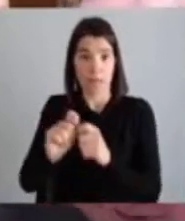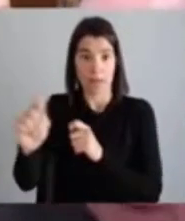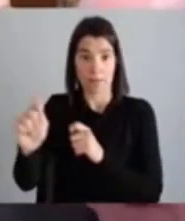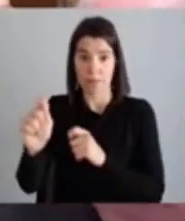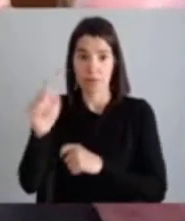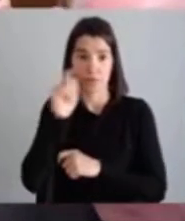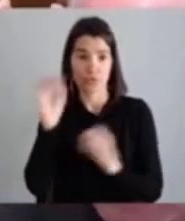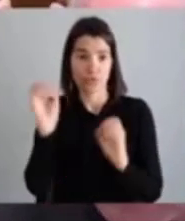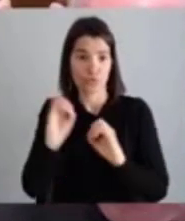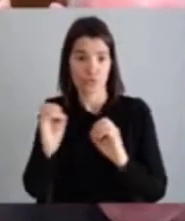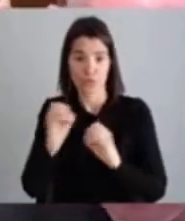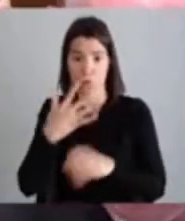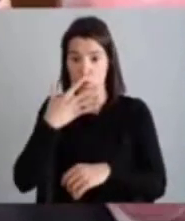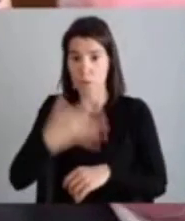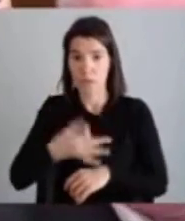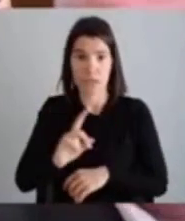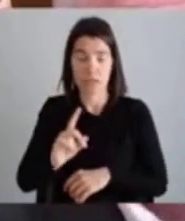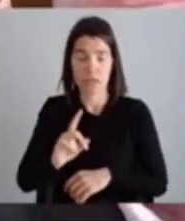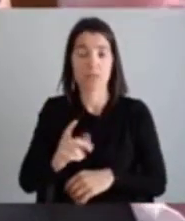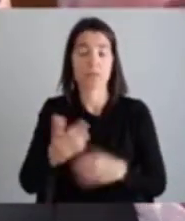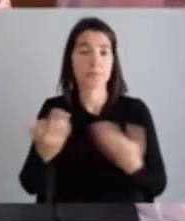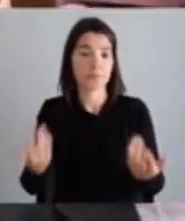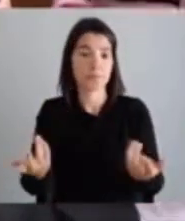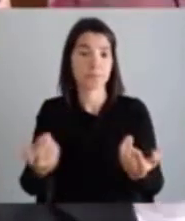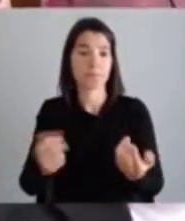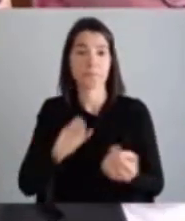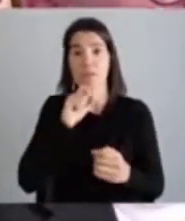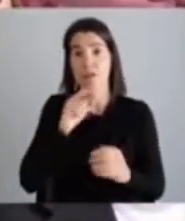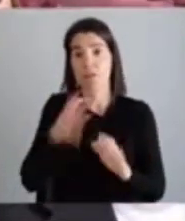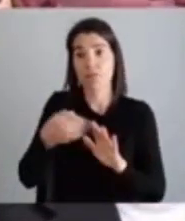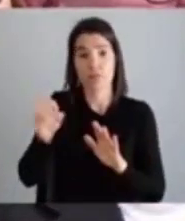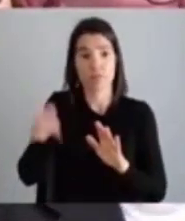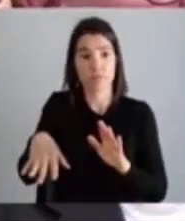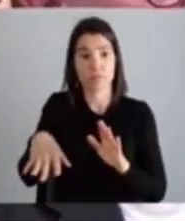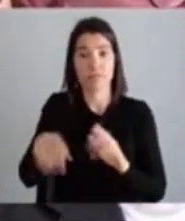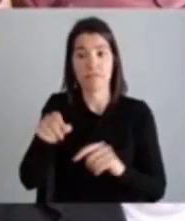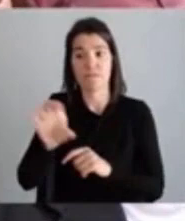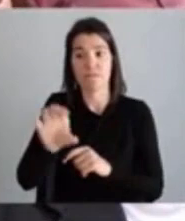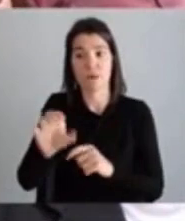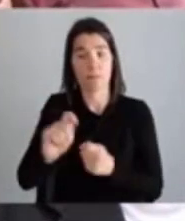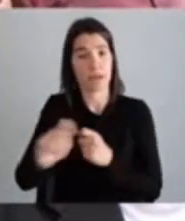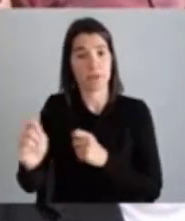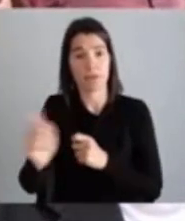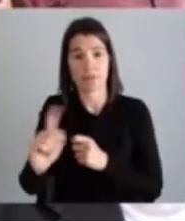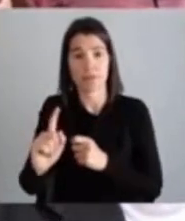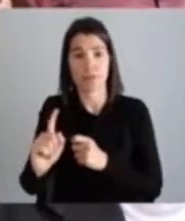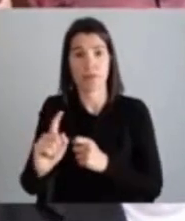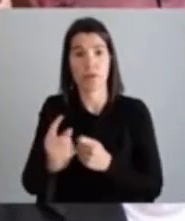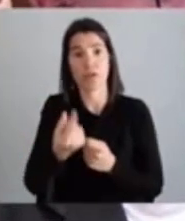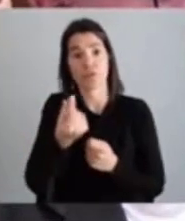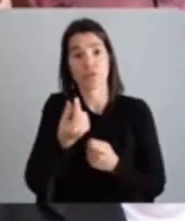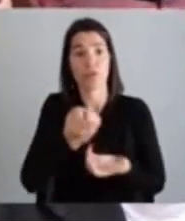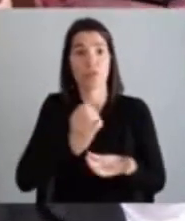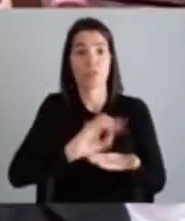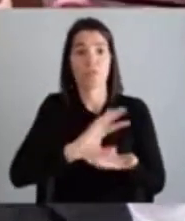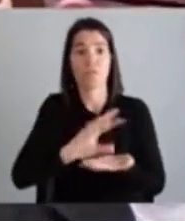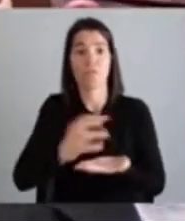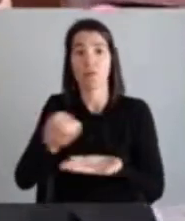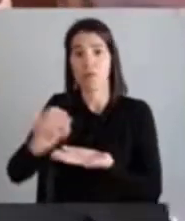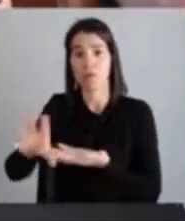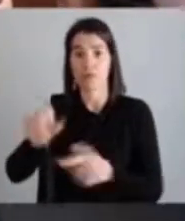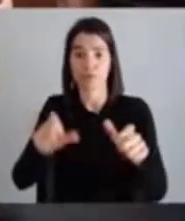credível, deverá ser descartado das opções de pagamento e devolvido os valores aos cidadãos, disse.